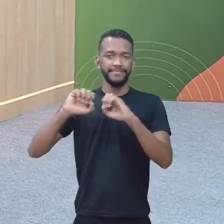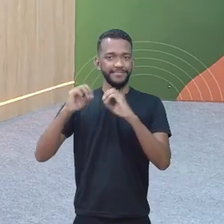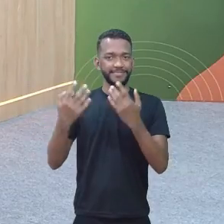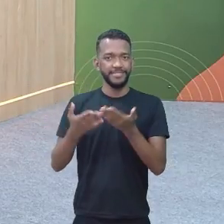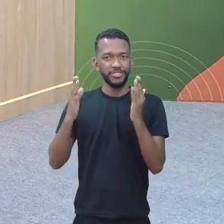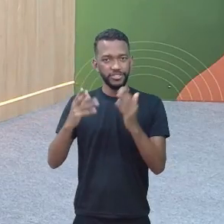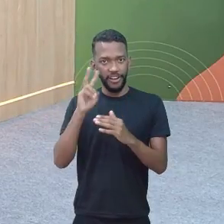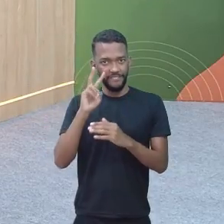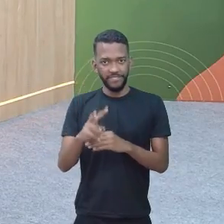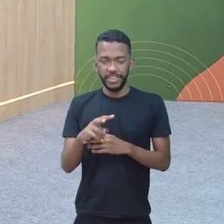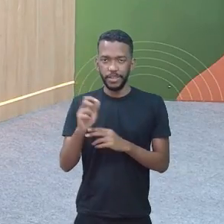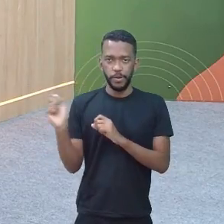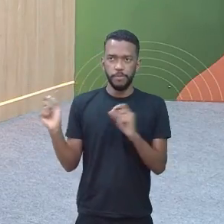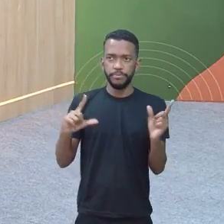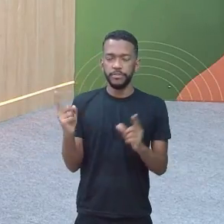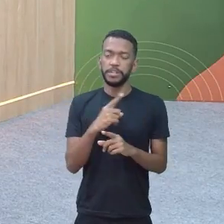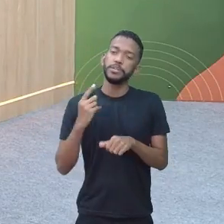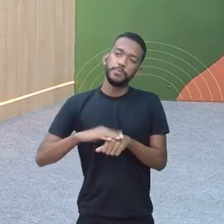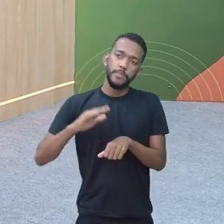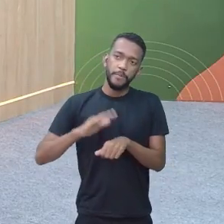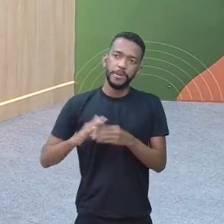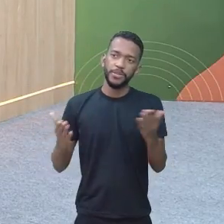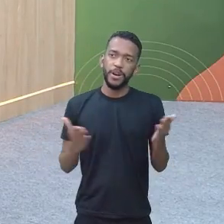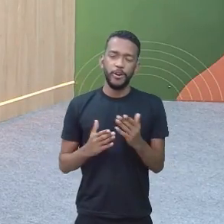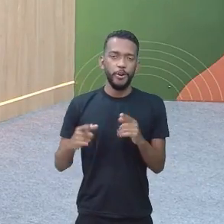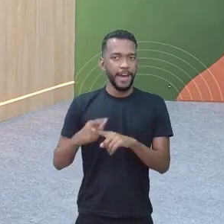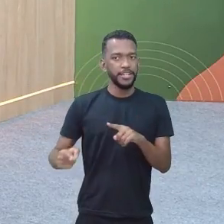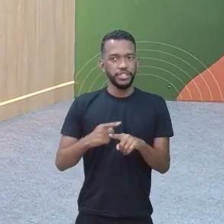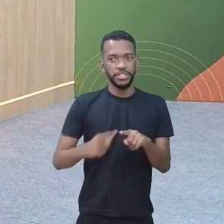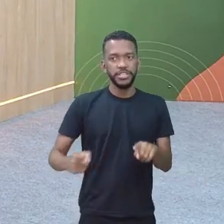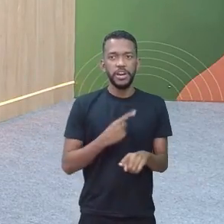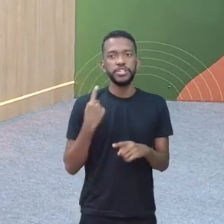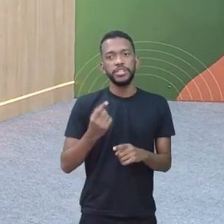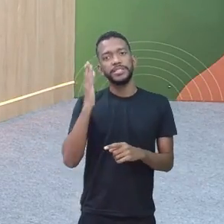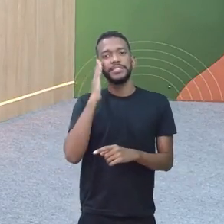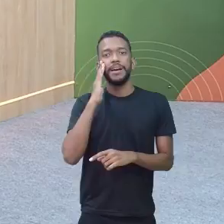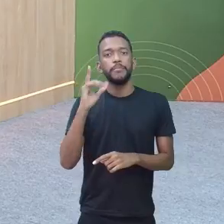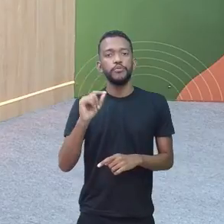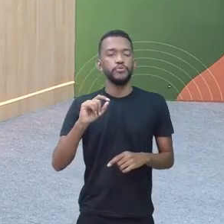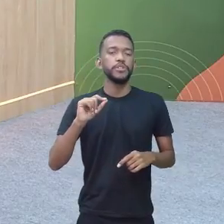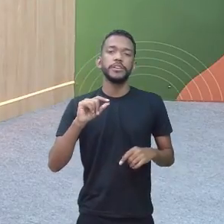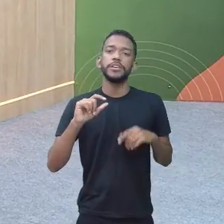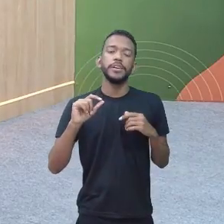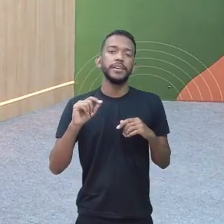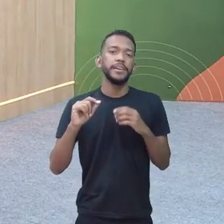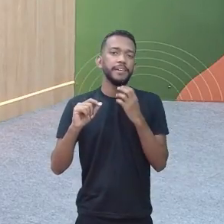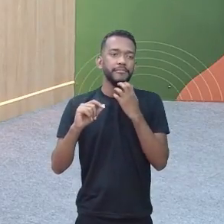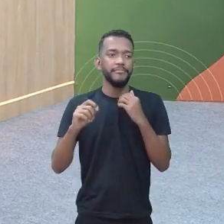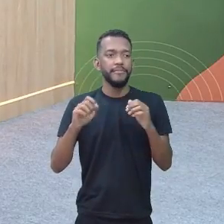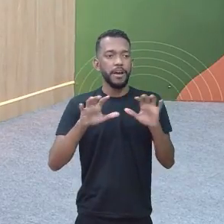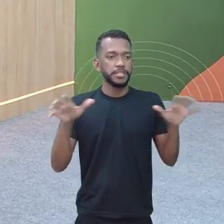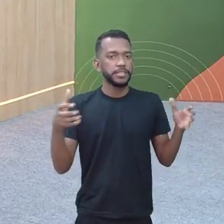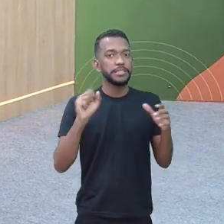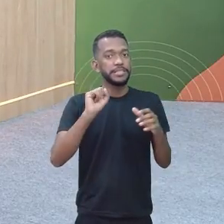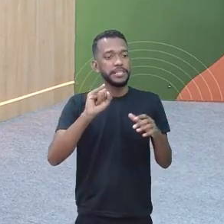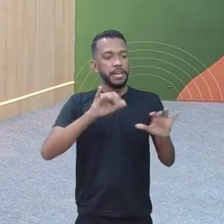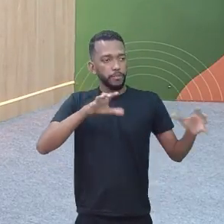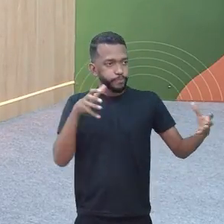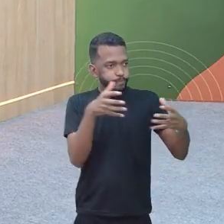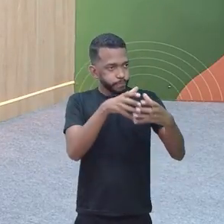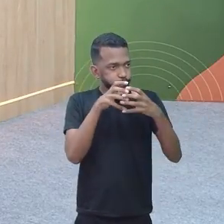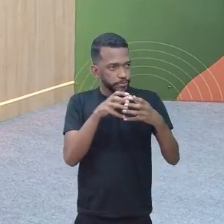está vivendo esse momento de restrição, a gente sabe o que aglomerar vai causar em termos de saúde